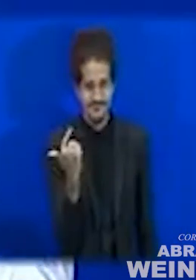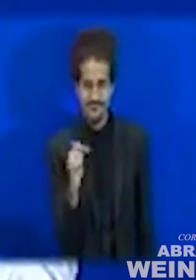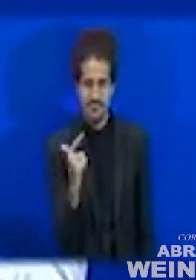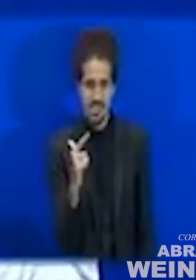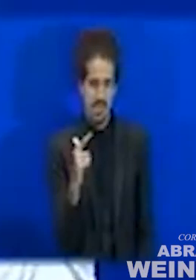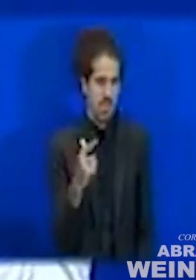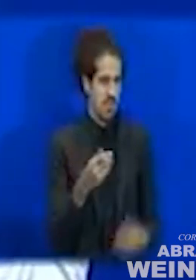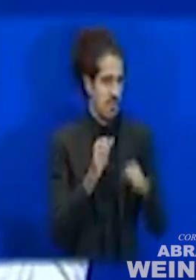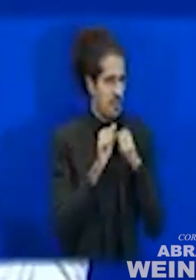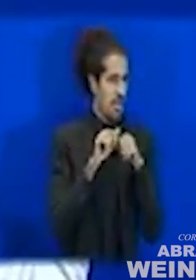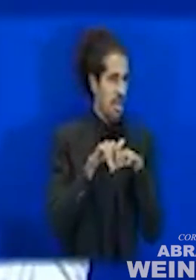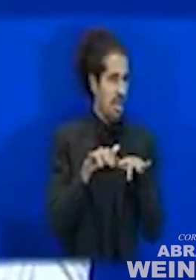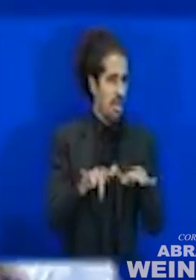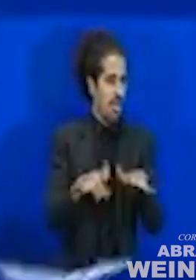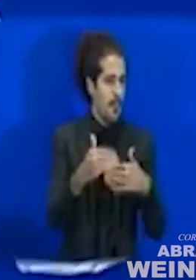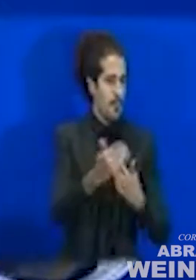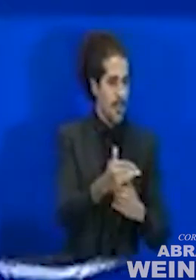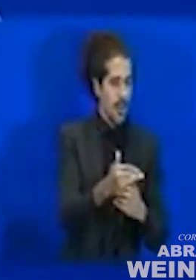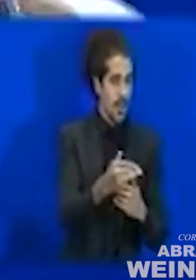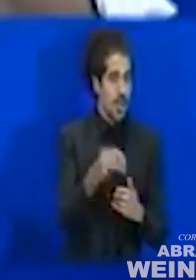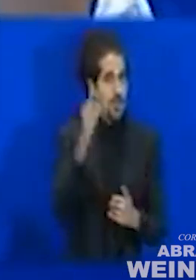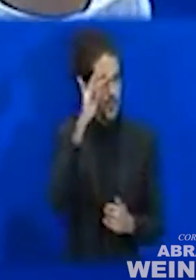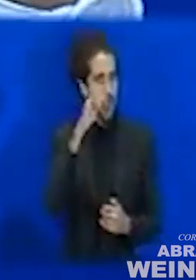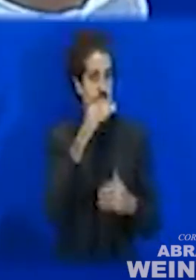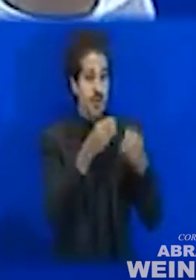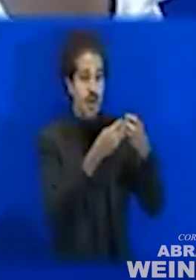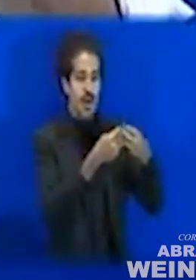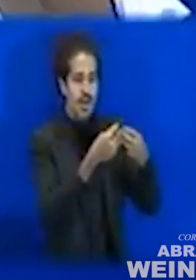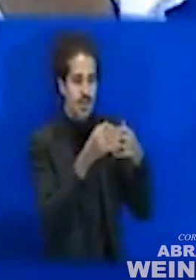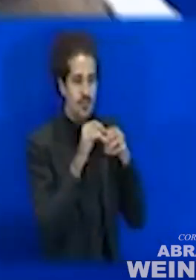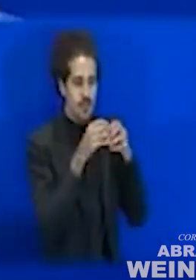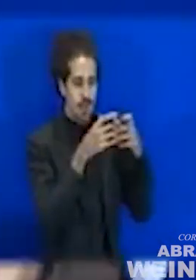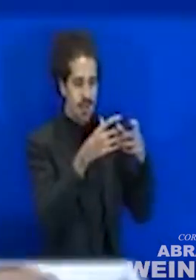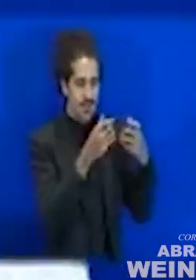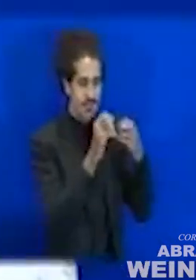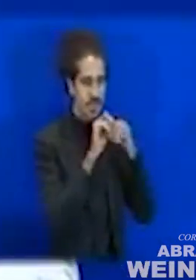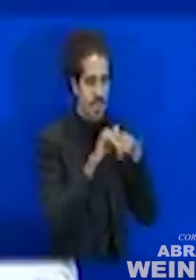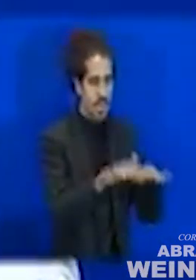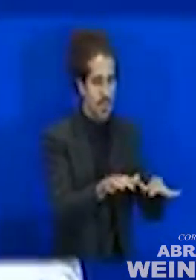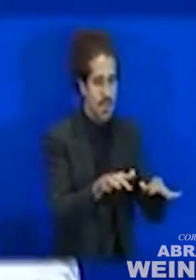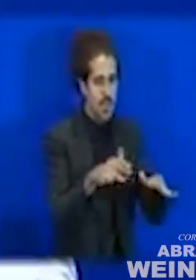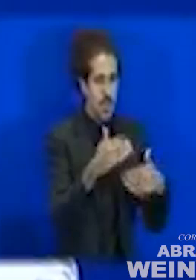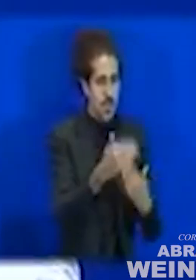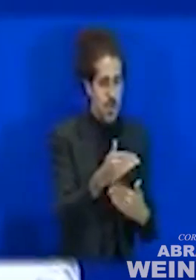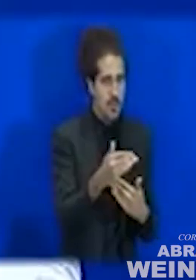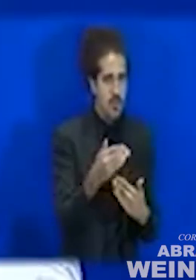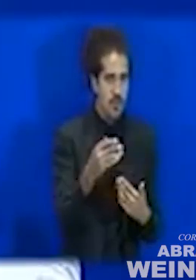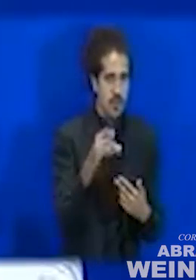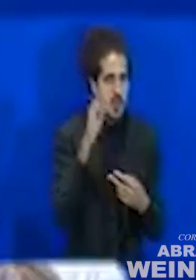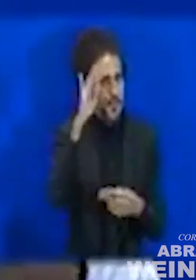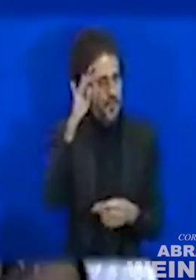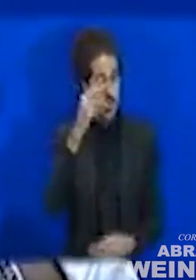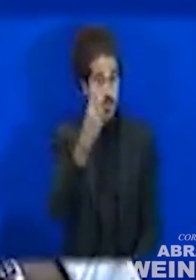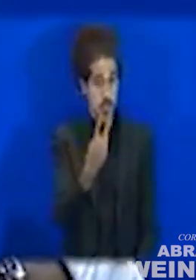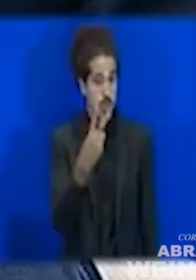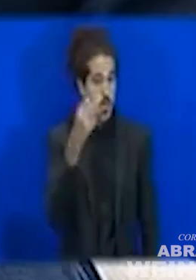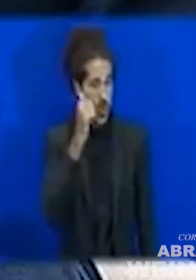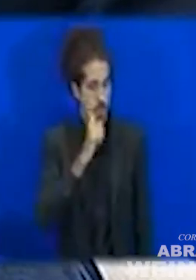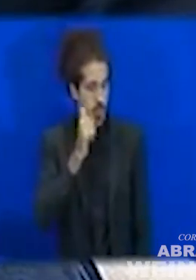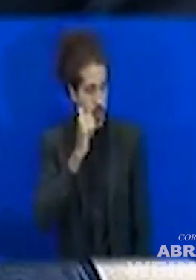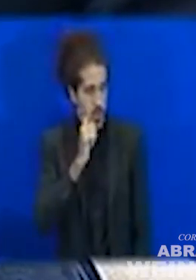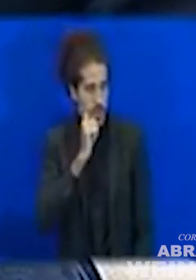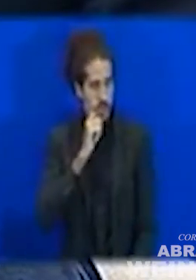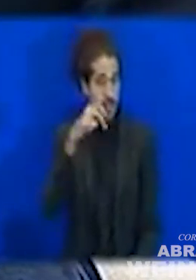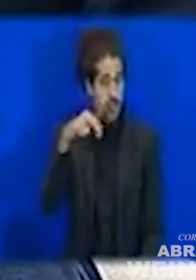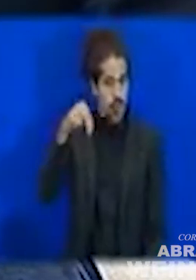O vazamento. Vazamento, eu considero assim, pegou a prova, aquelas duas mulheres lá do Nordeste que tiraram foto